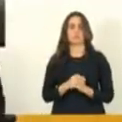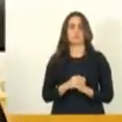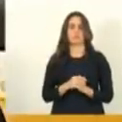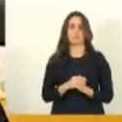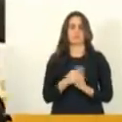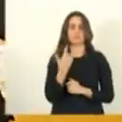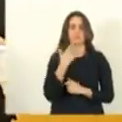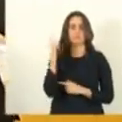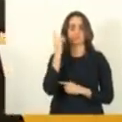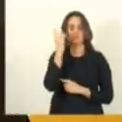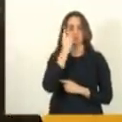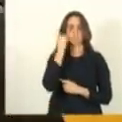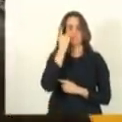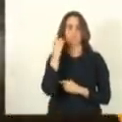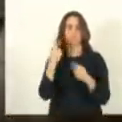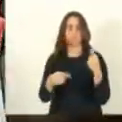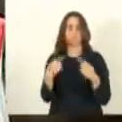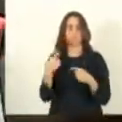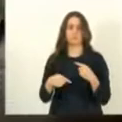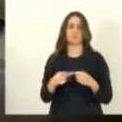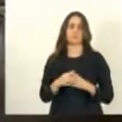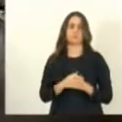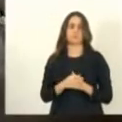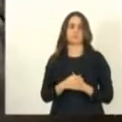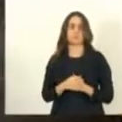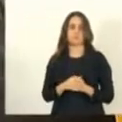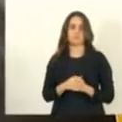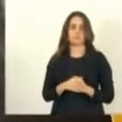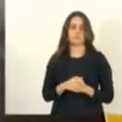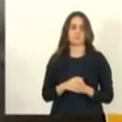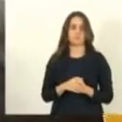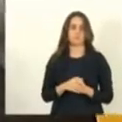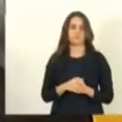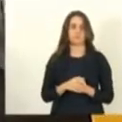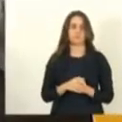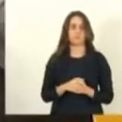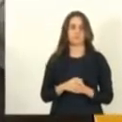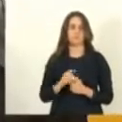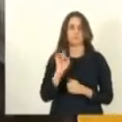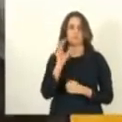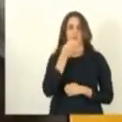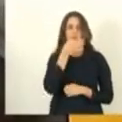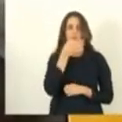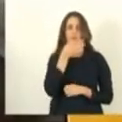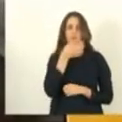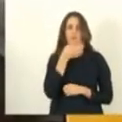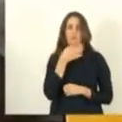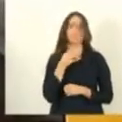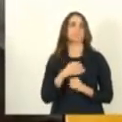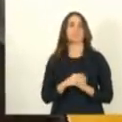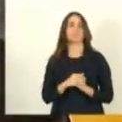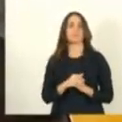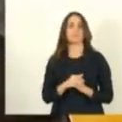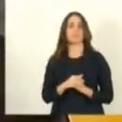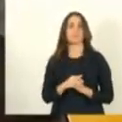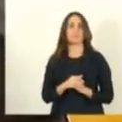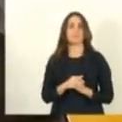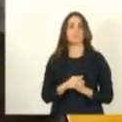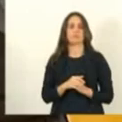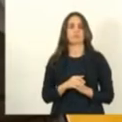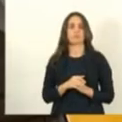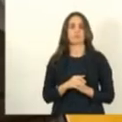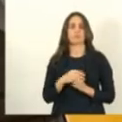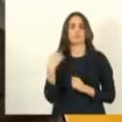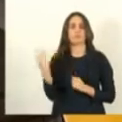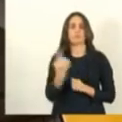Mais algum deputado gostaria de discutir a matéria? Vou só fazer uma consideração. Nós temos